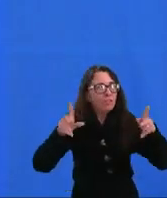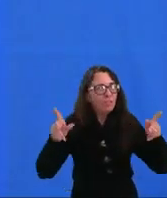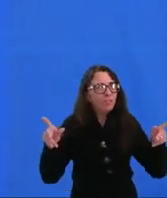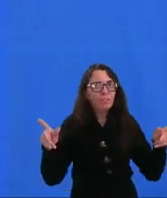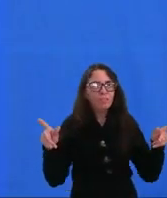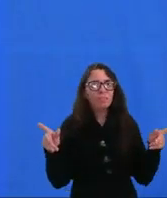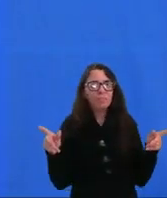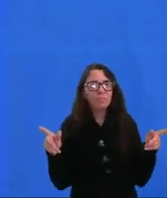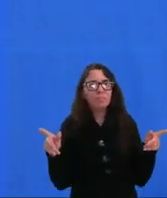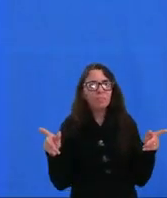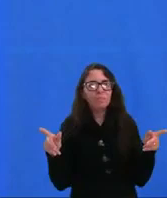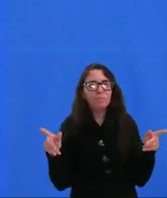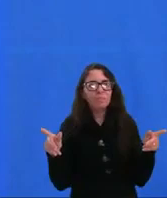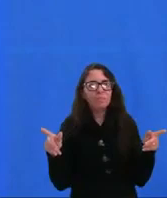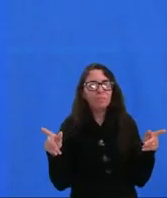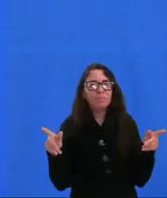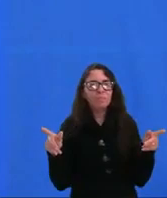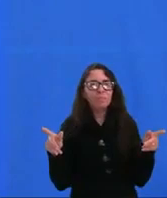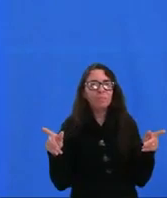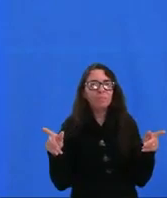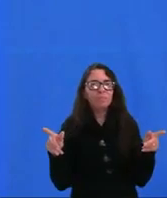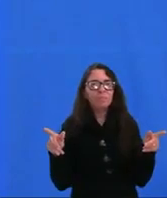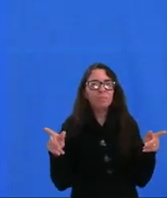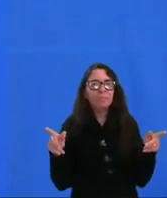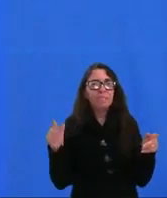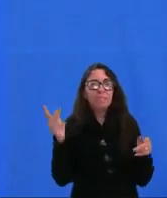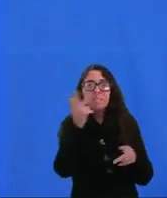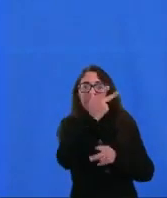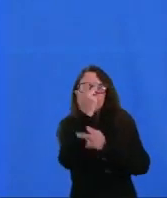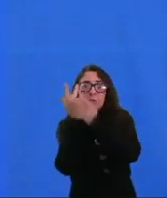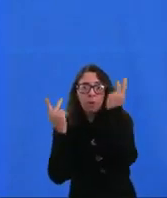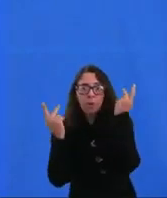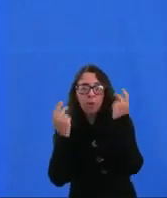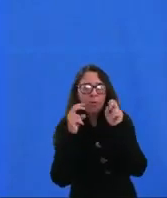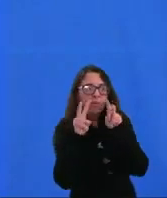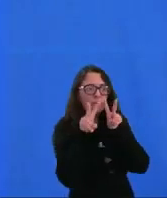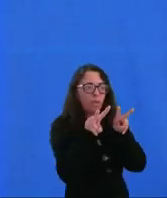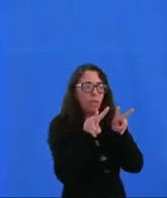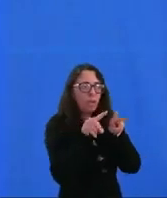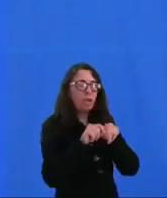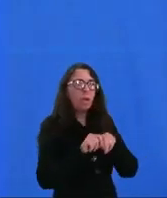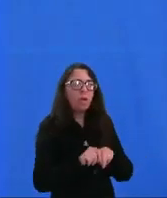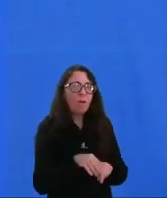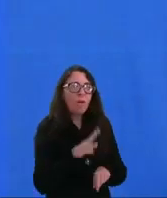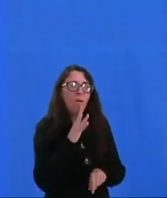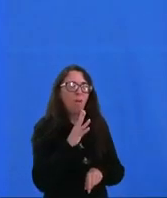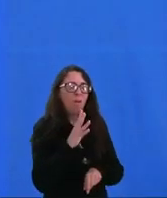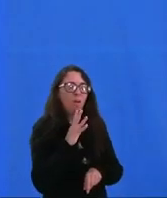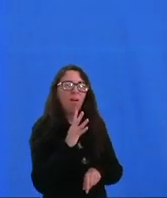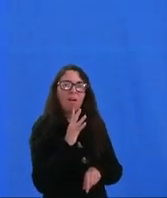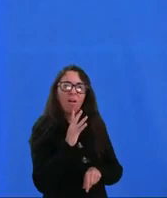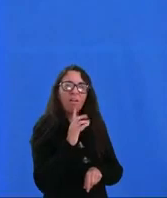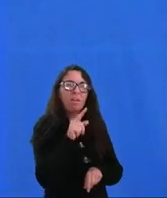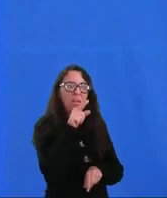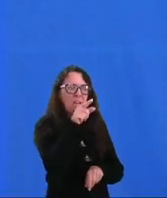consistente, com todos os seus mandamentos e com sua própria natureza.